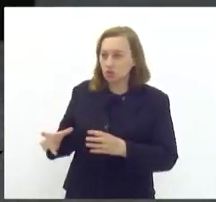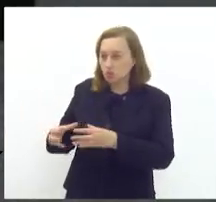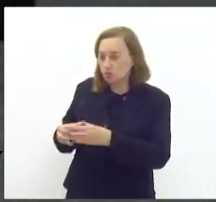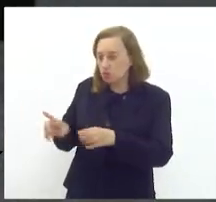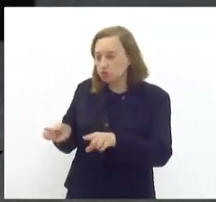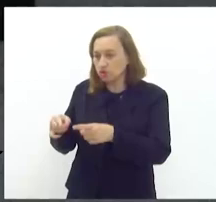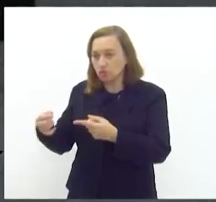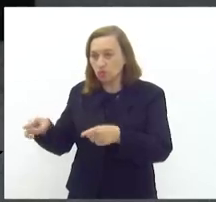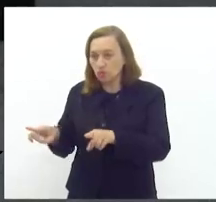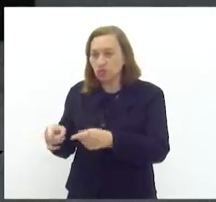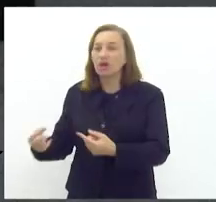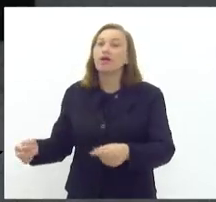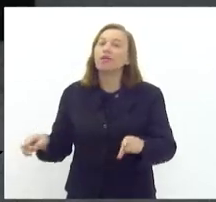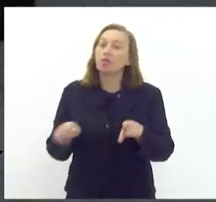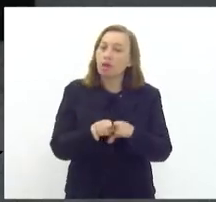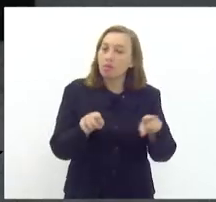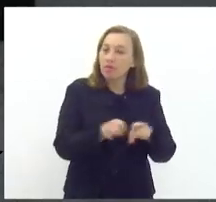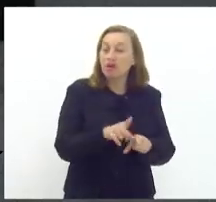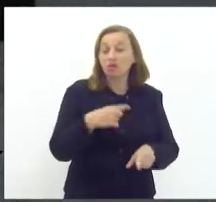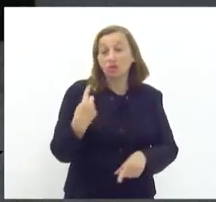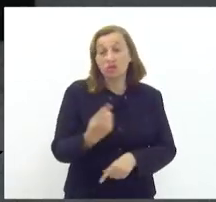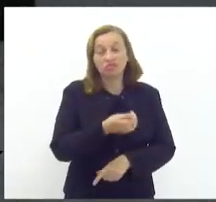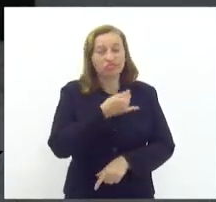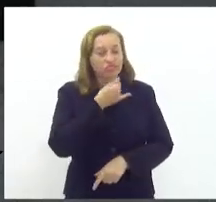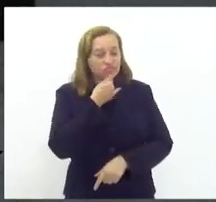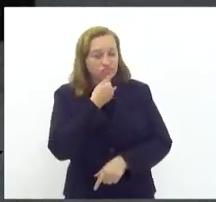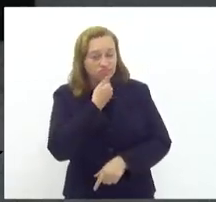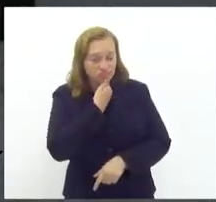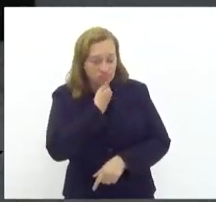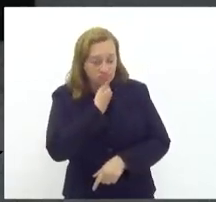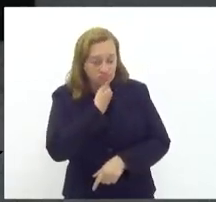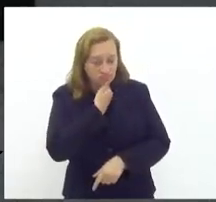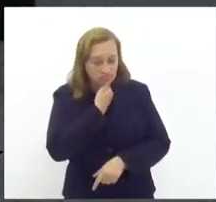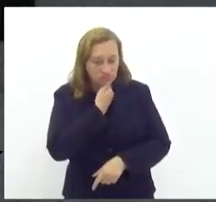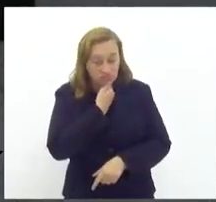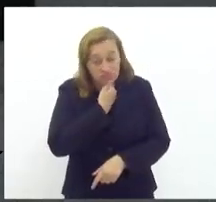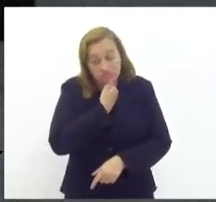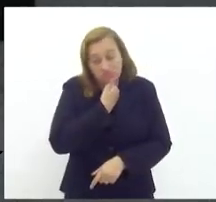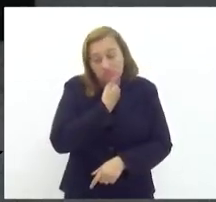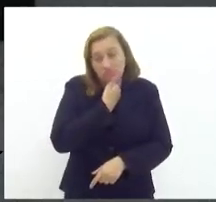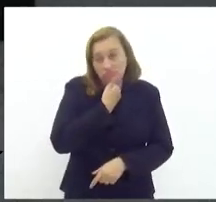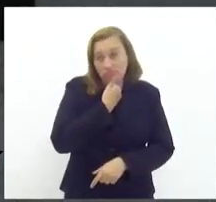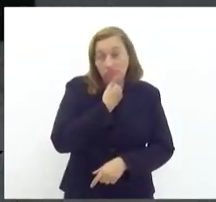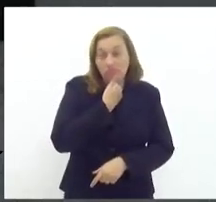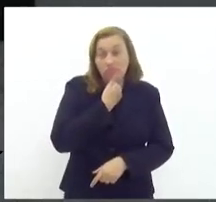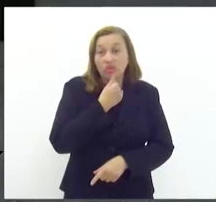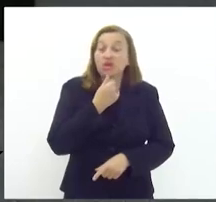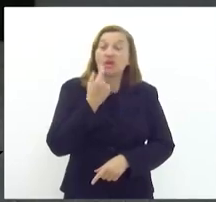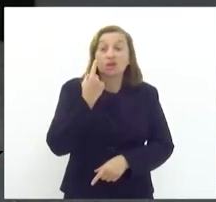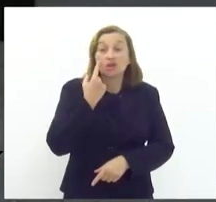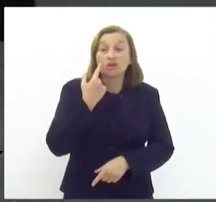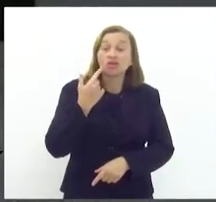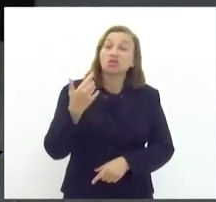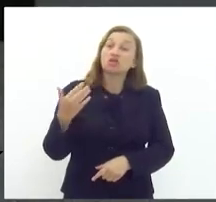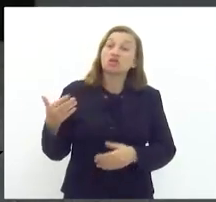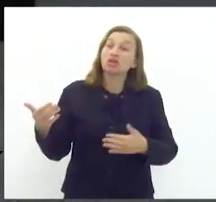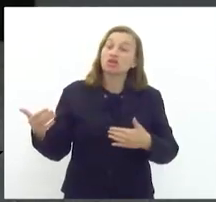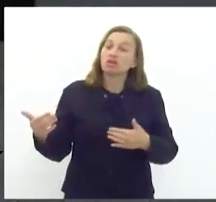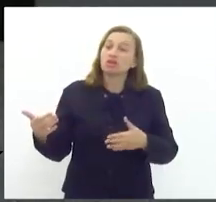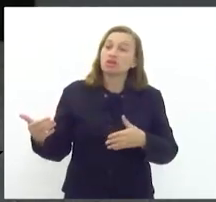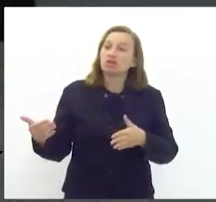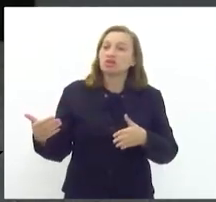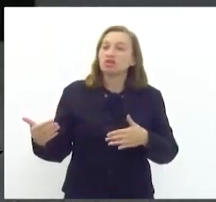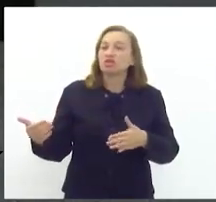a gente também se chateava e se indignava com as imagens que chegavam da